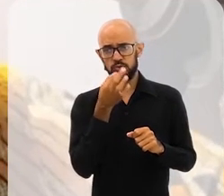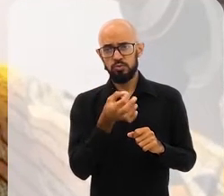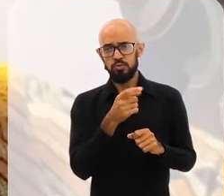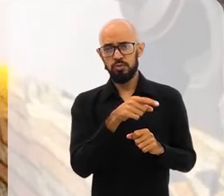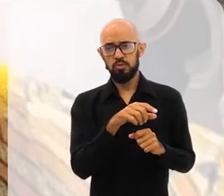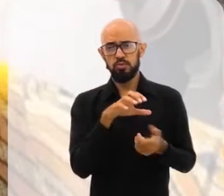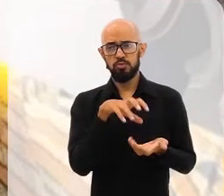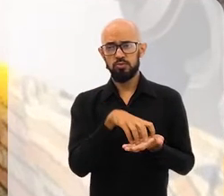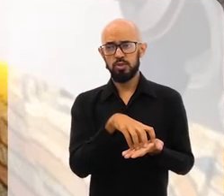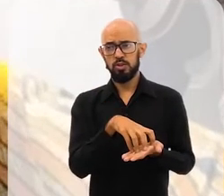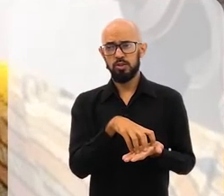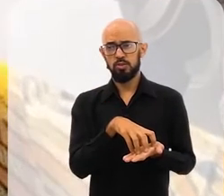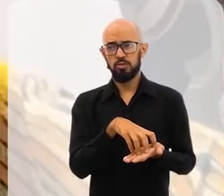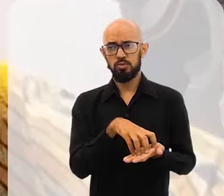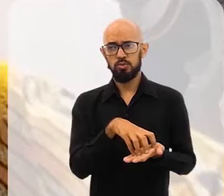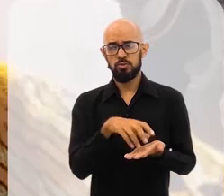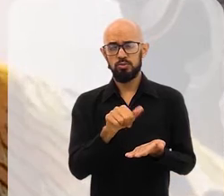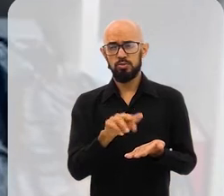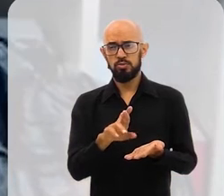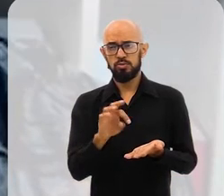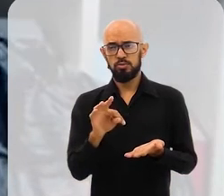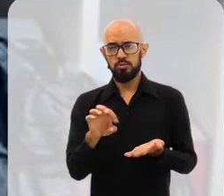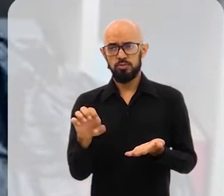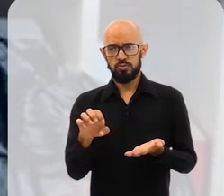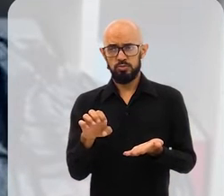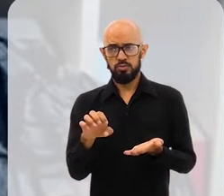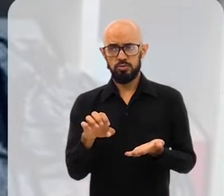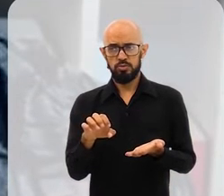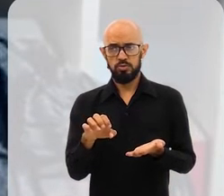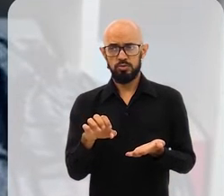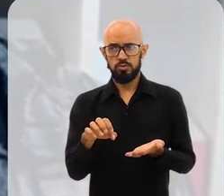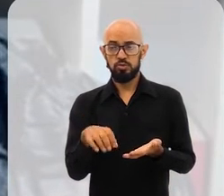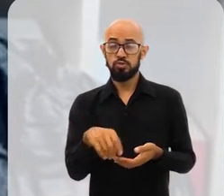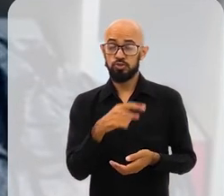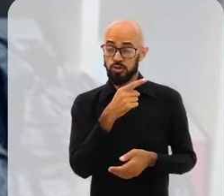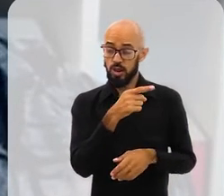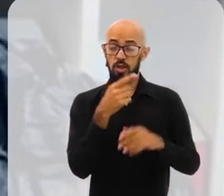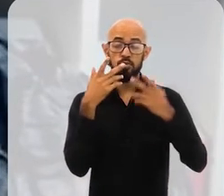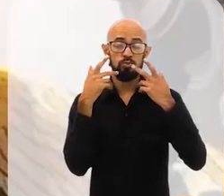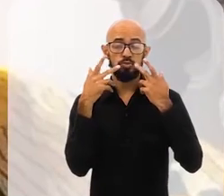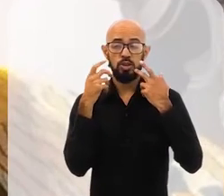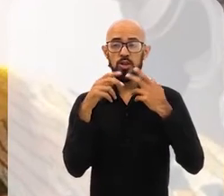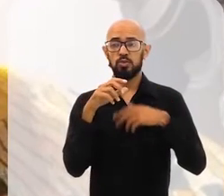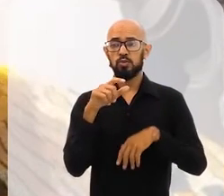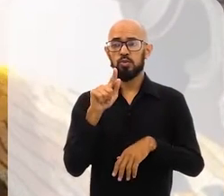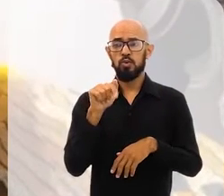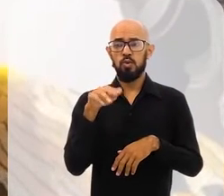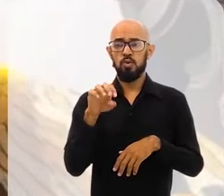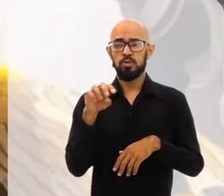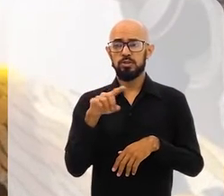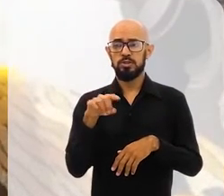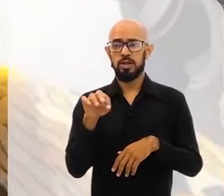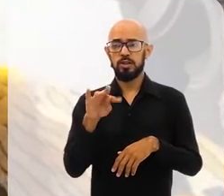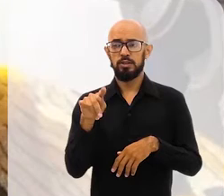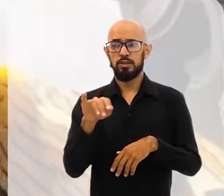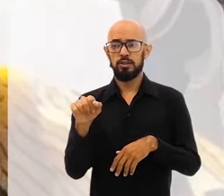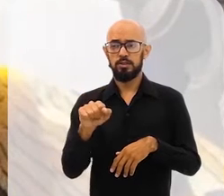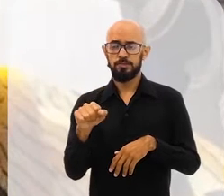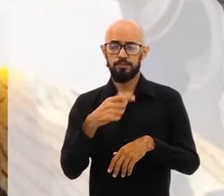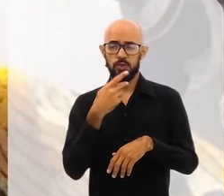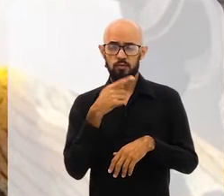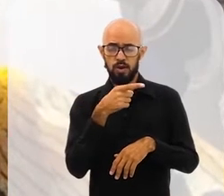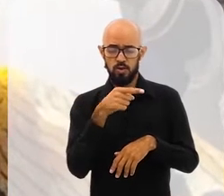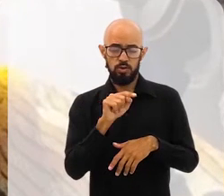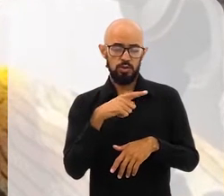indicou o centro de artes calouste gulbenkian Onde fica o Teatro Gonzaguinha e glória o Rogério Platinum